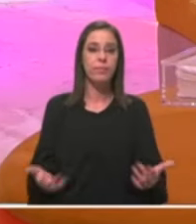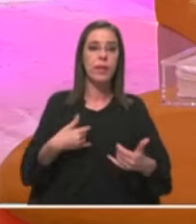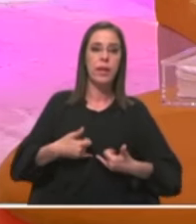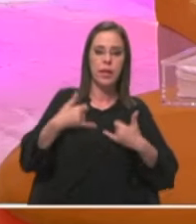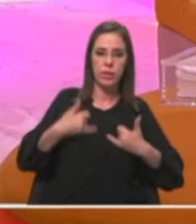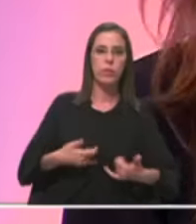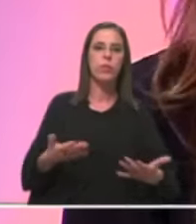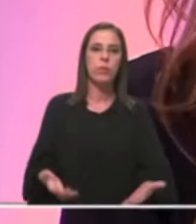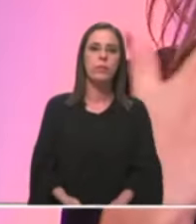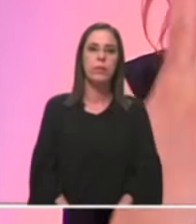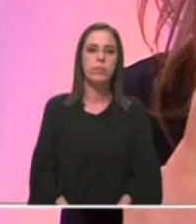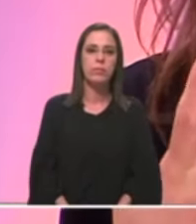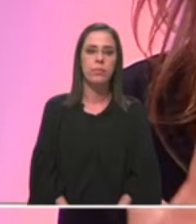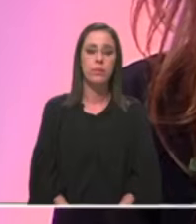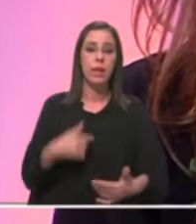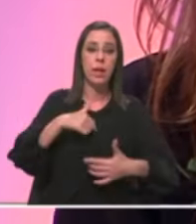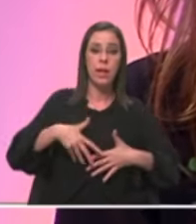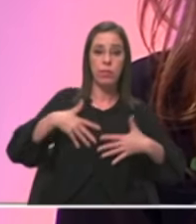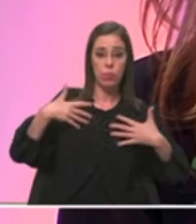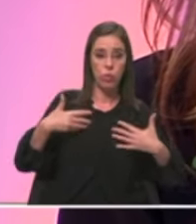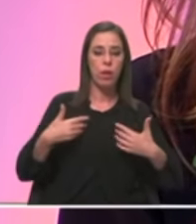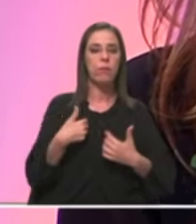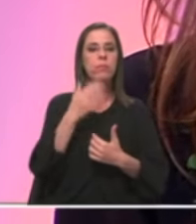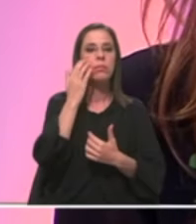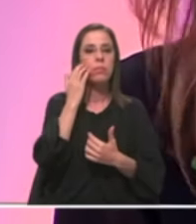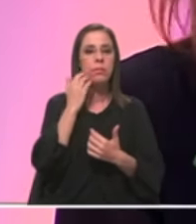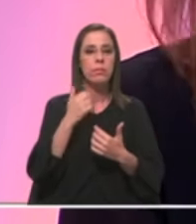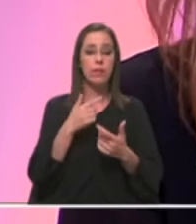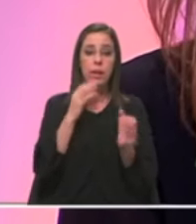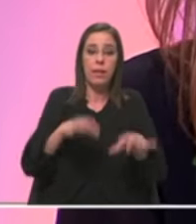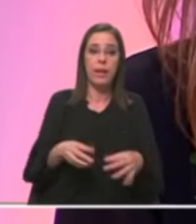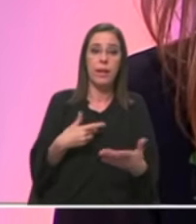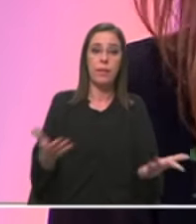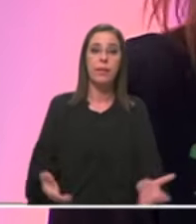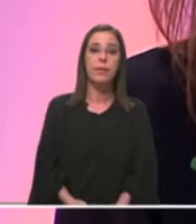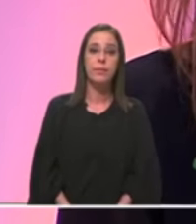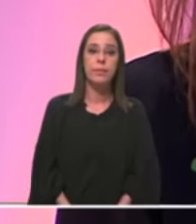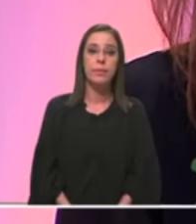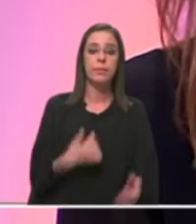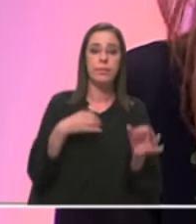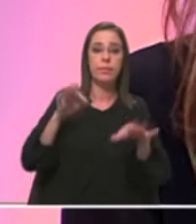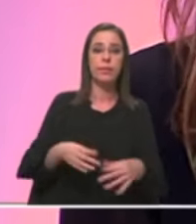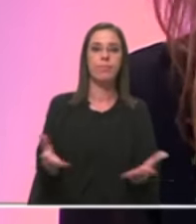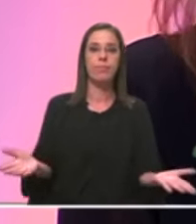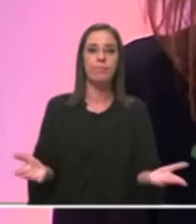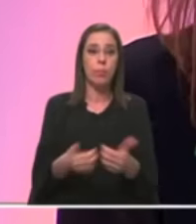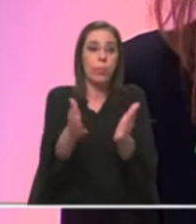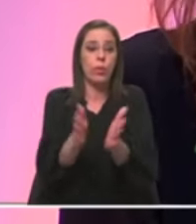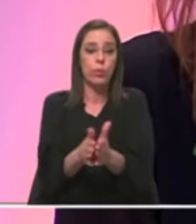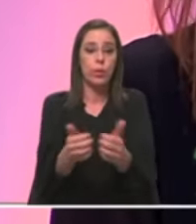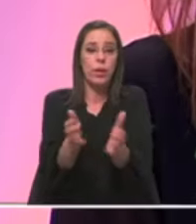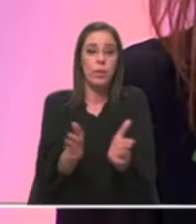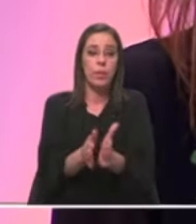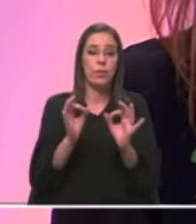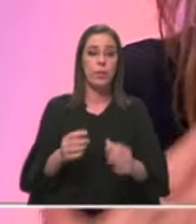assustou-se bastante e e emocionalmente achei que pronto tava acabada tava acabada tipo para tudo e para